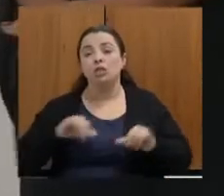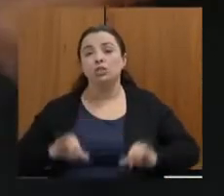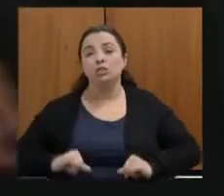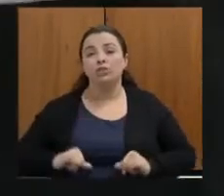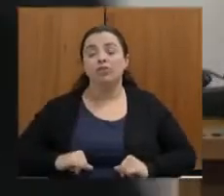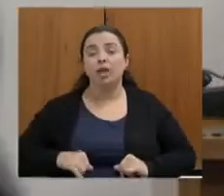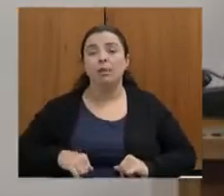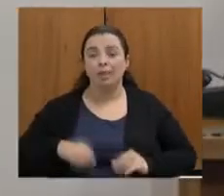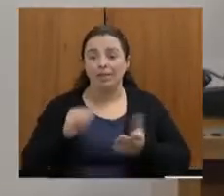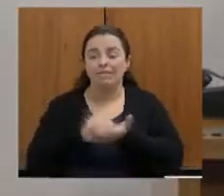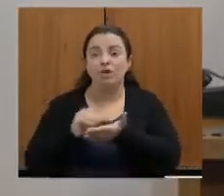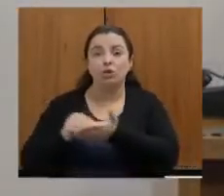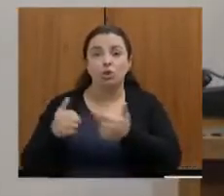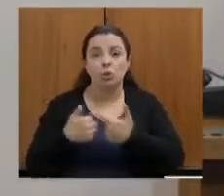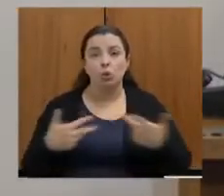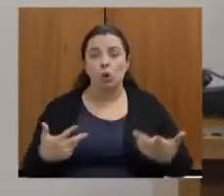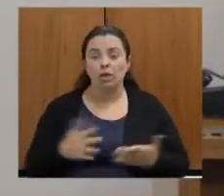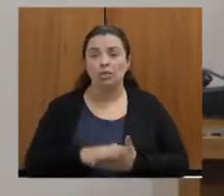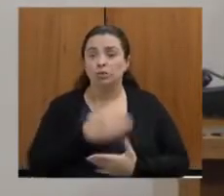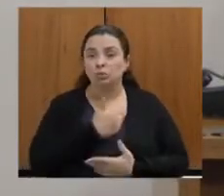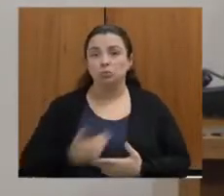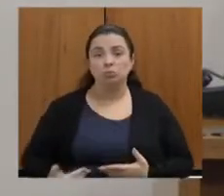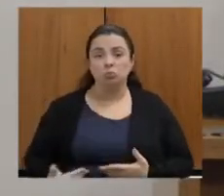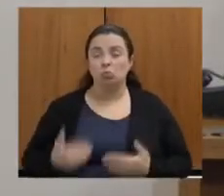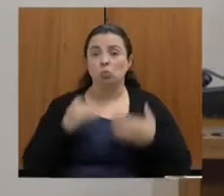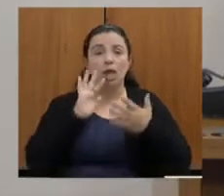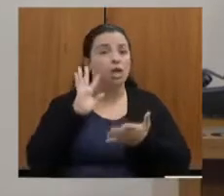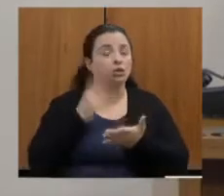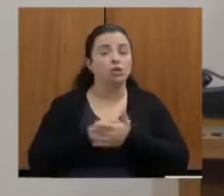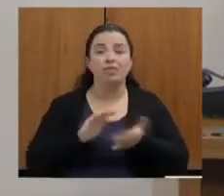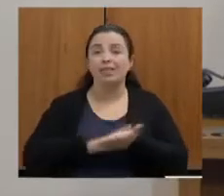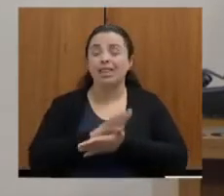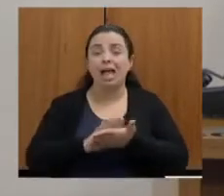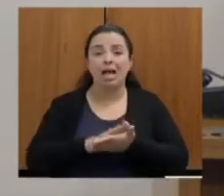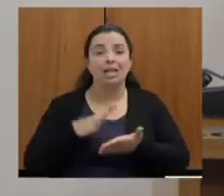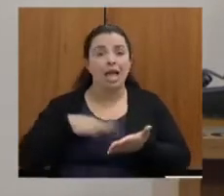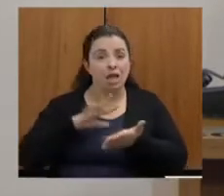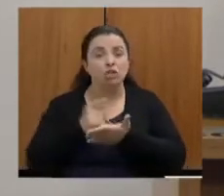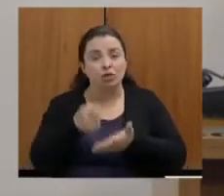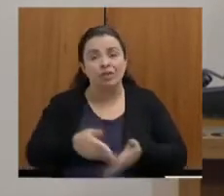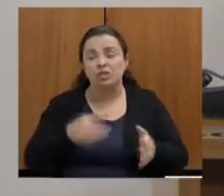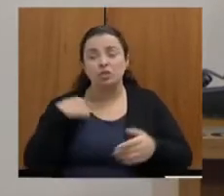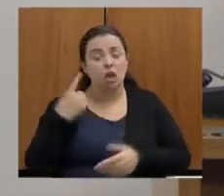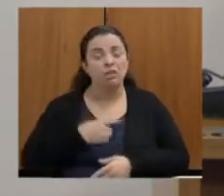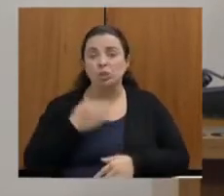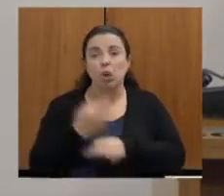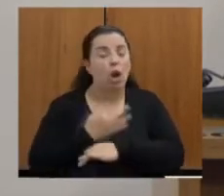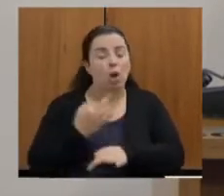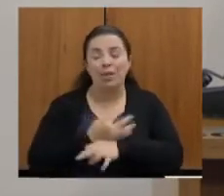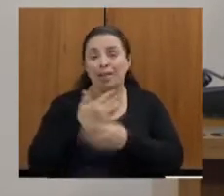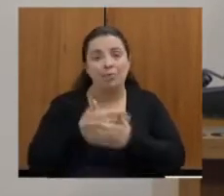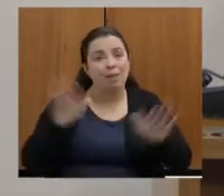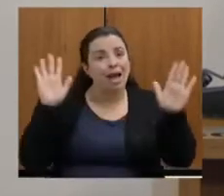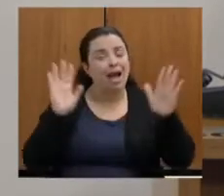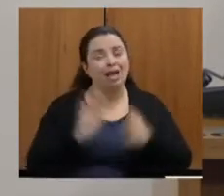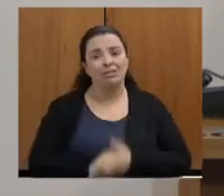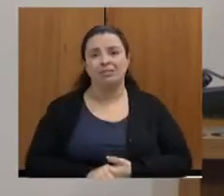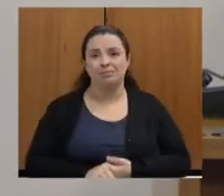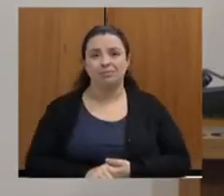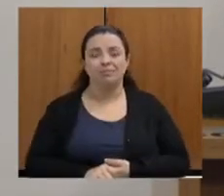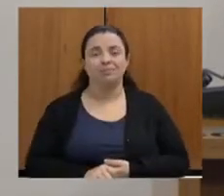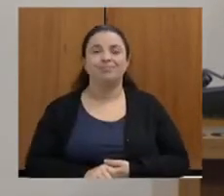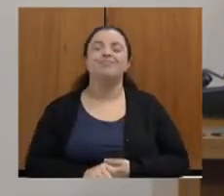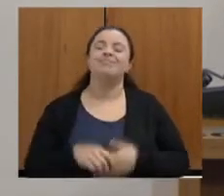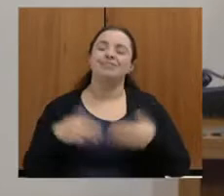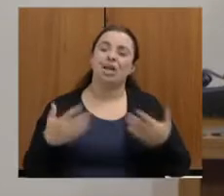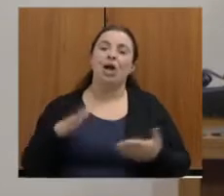necessidades o poder público não se decide resolvam isso nós não aguentamos mais bem à tarde a gente